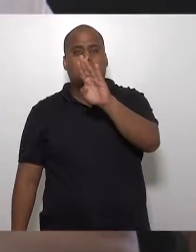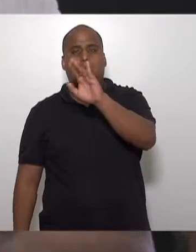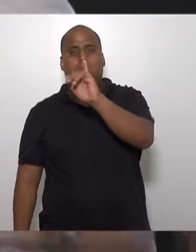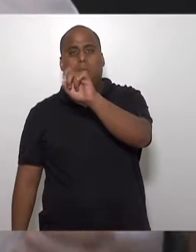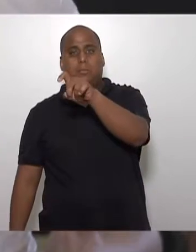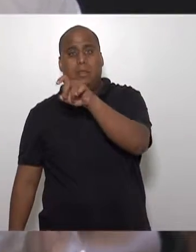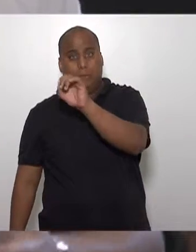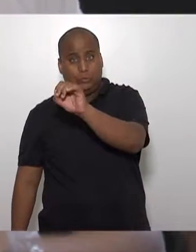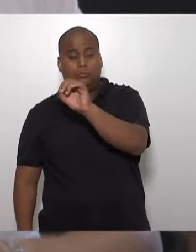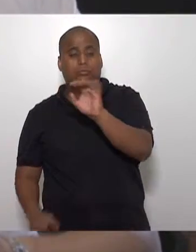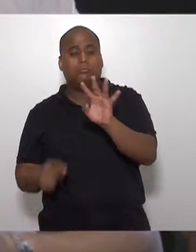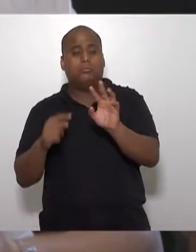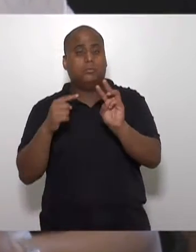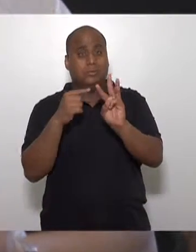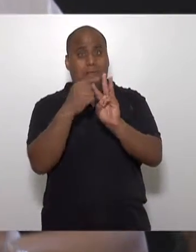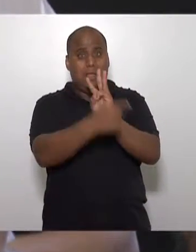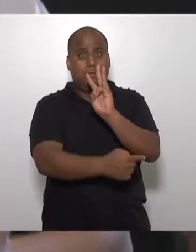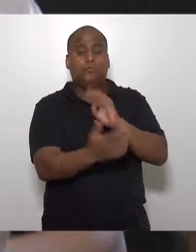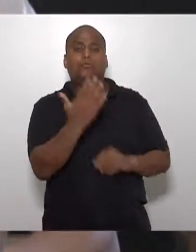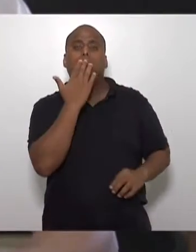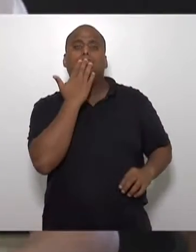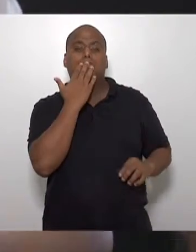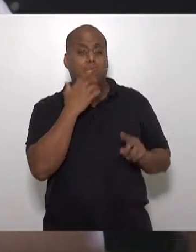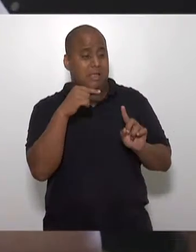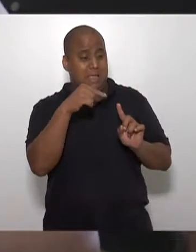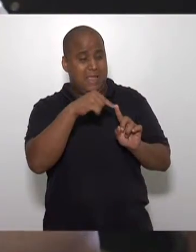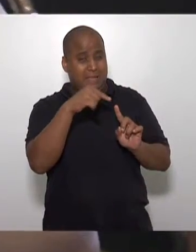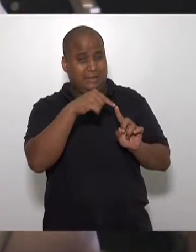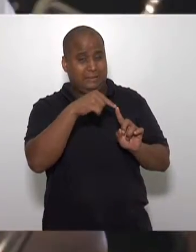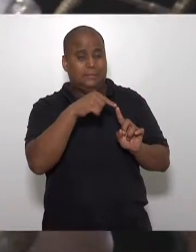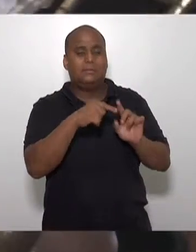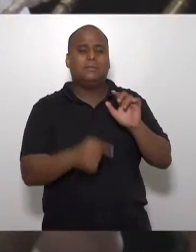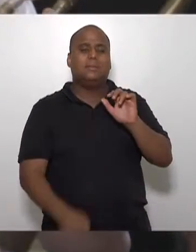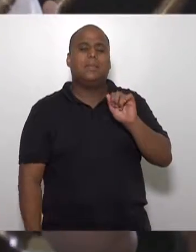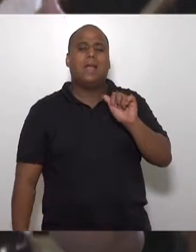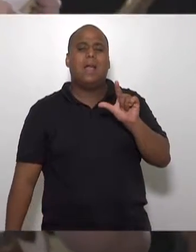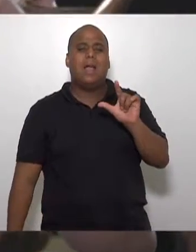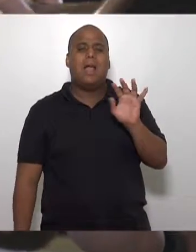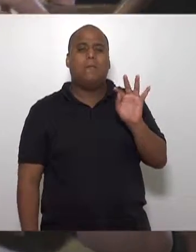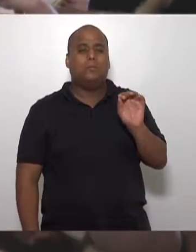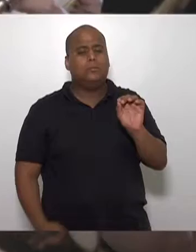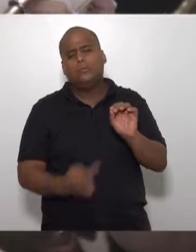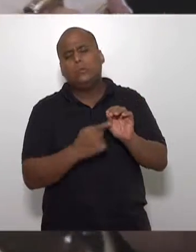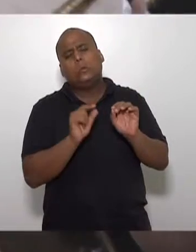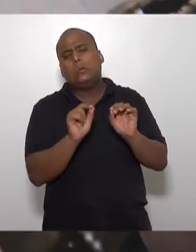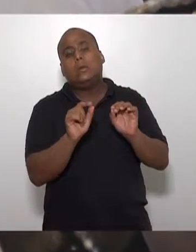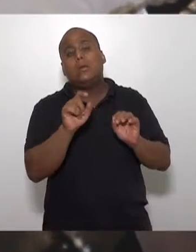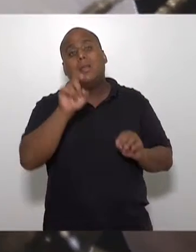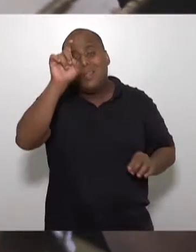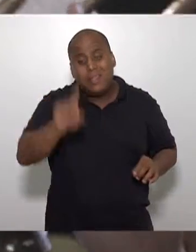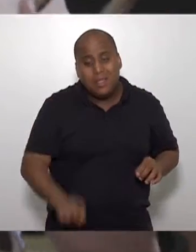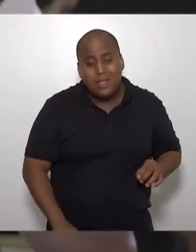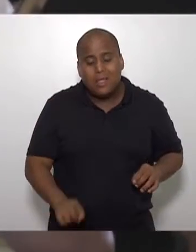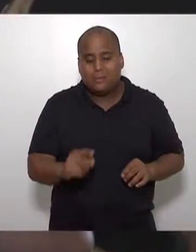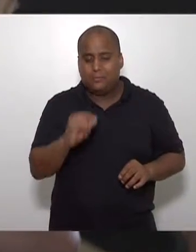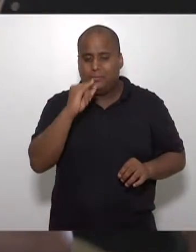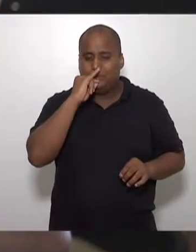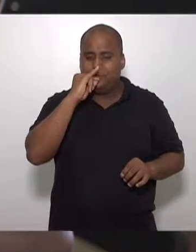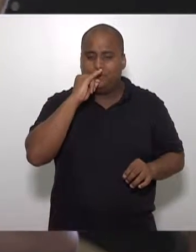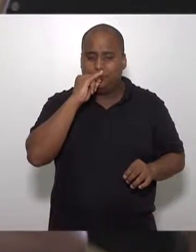eu trouxe esse instrumento é um instrumento que não é tão comum que foi